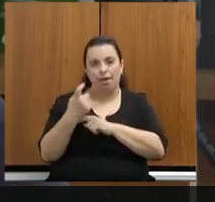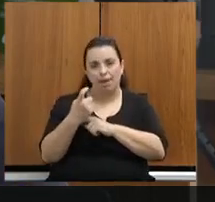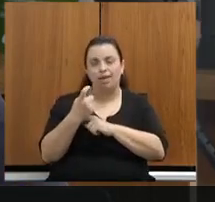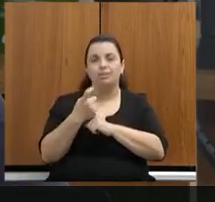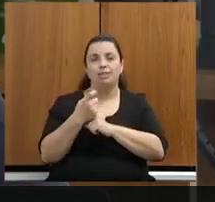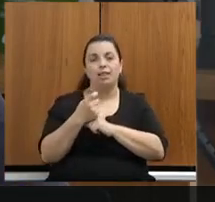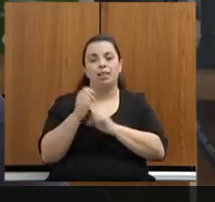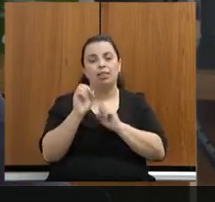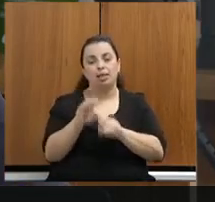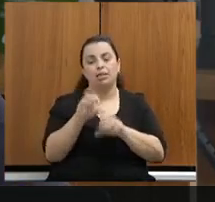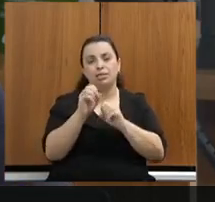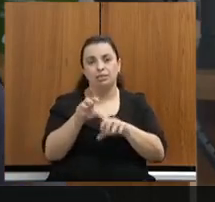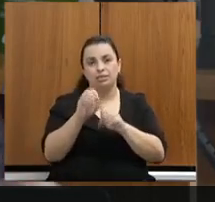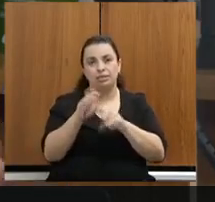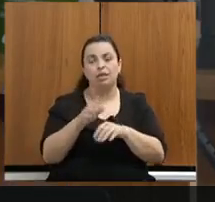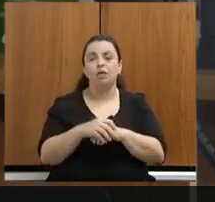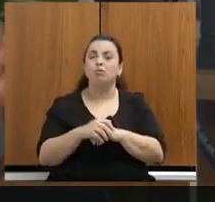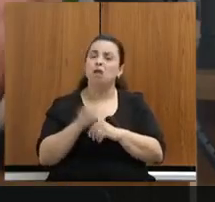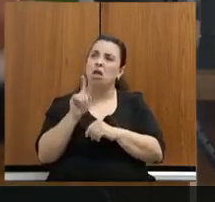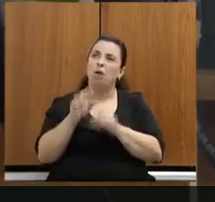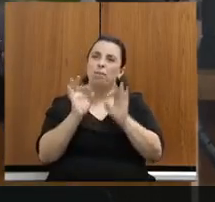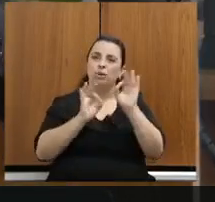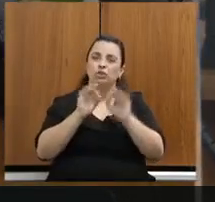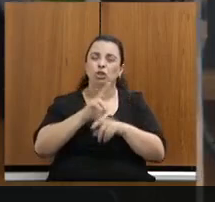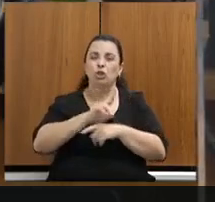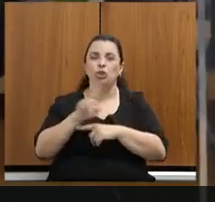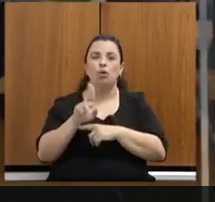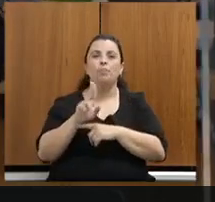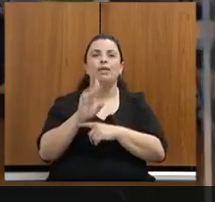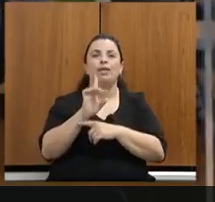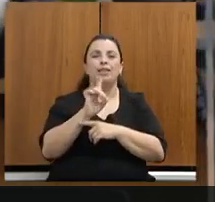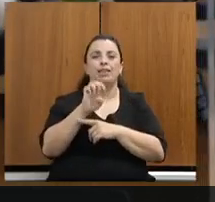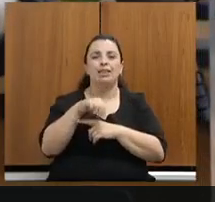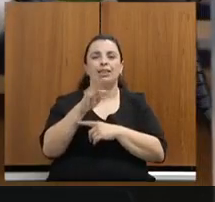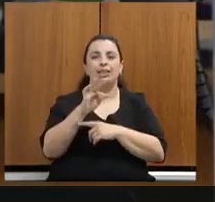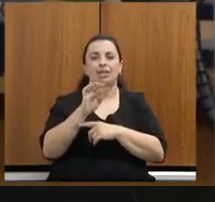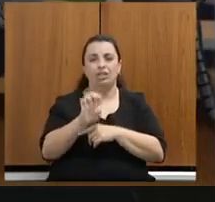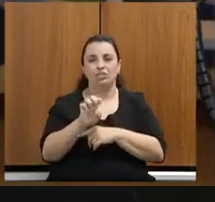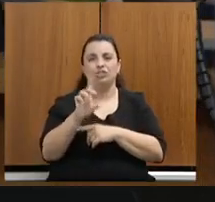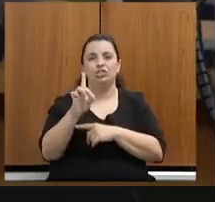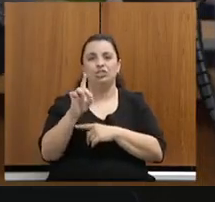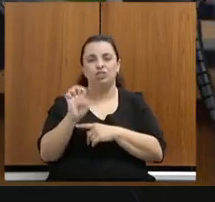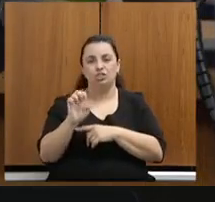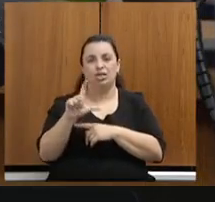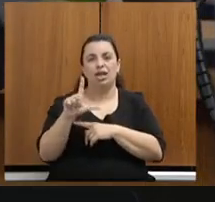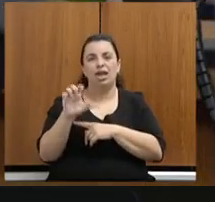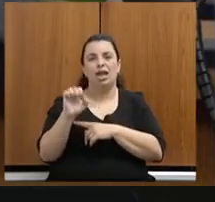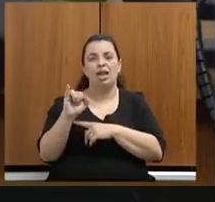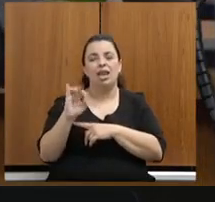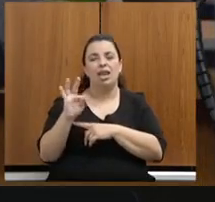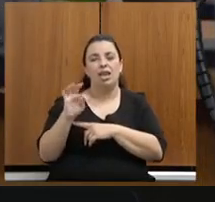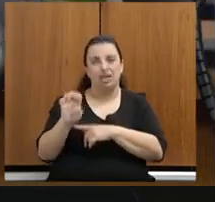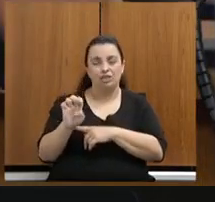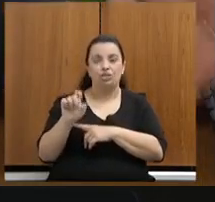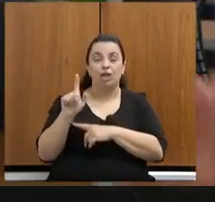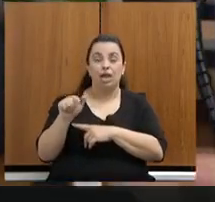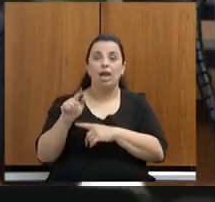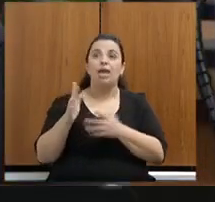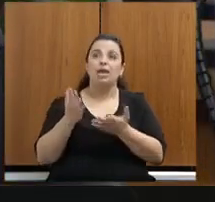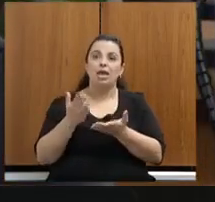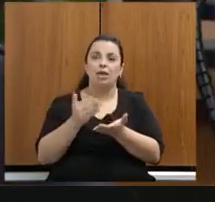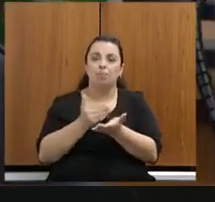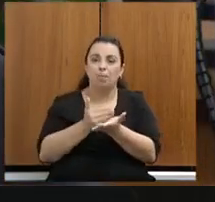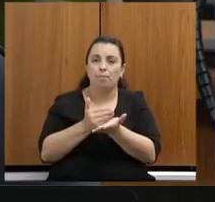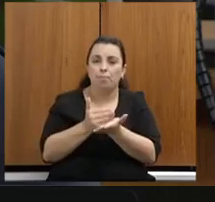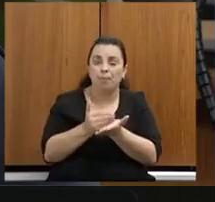chamado projeto dentro de leite e durou até na prefeitura até a entrada desse prefeito atual e ele